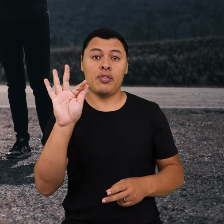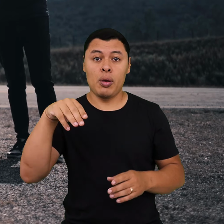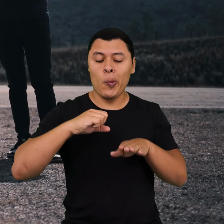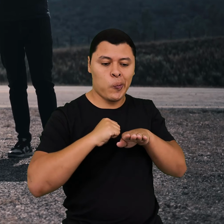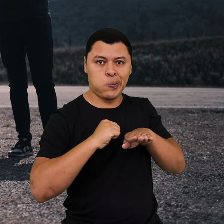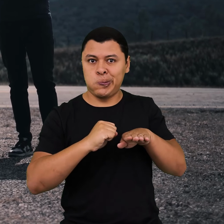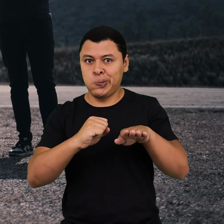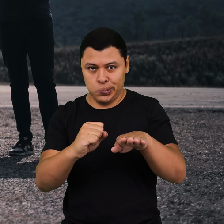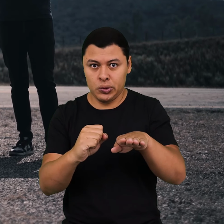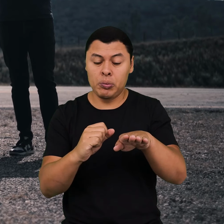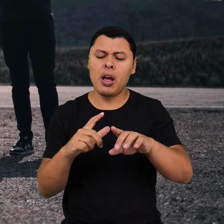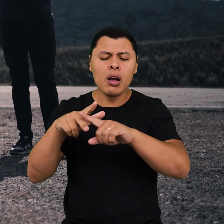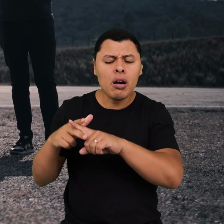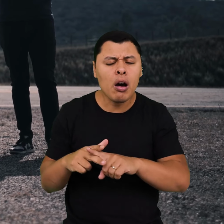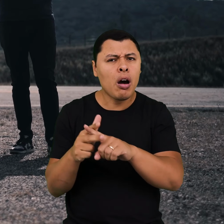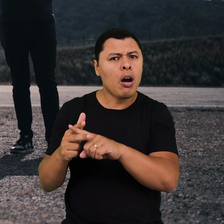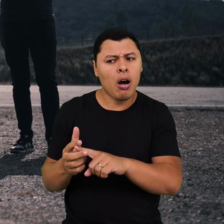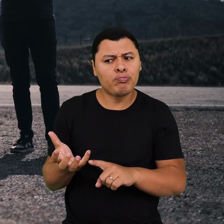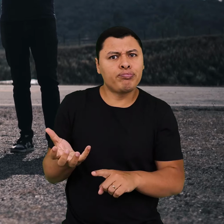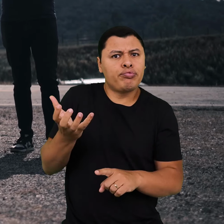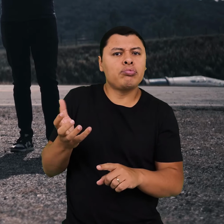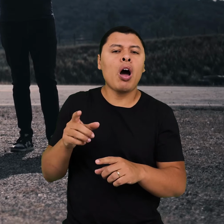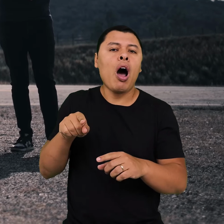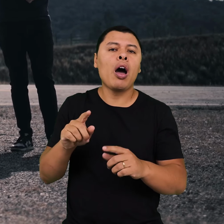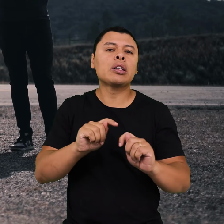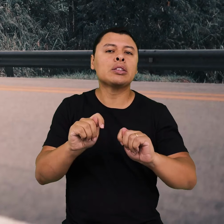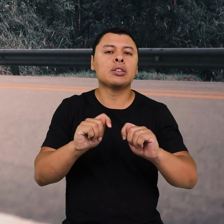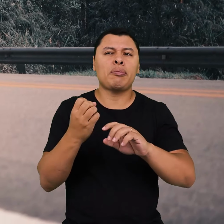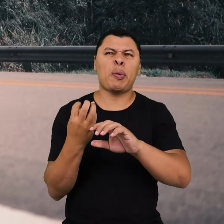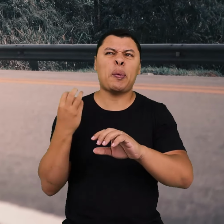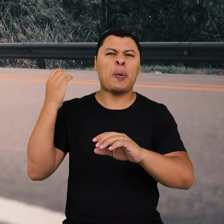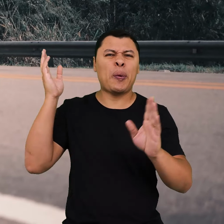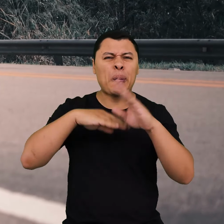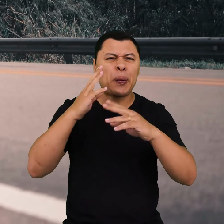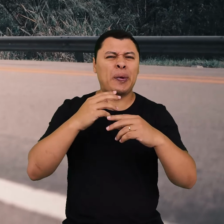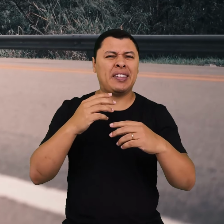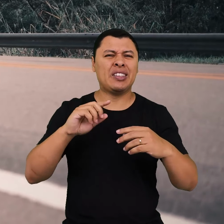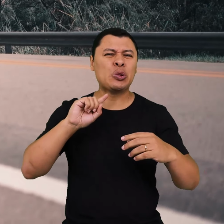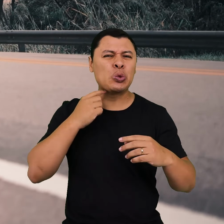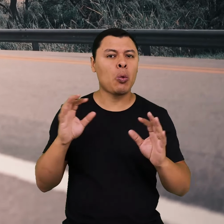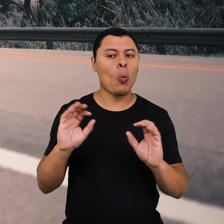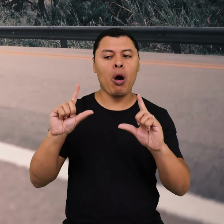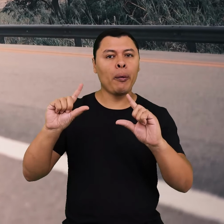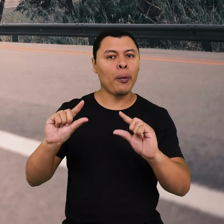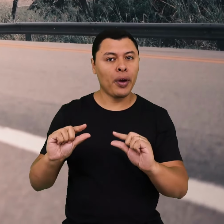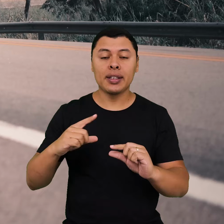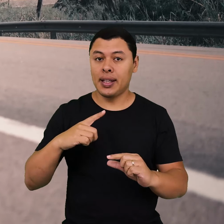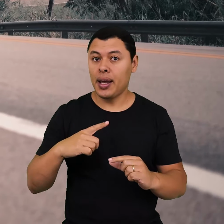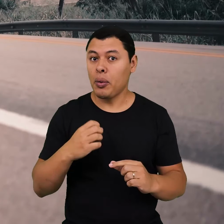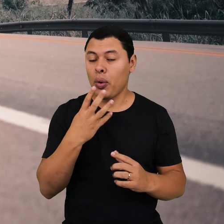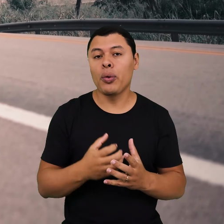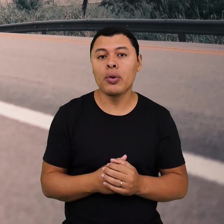para atender aí os quesitos técnicos de emissões do Proconv L7. E outras novidades técnicas foram introduzidas na parte de